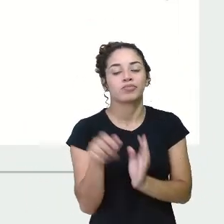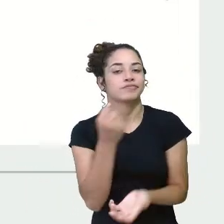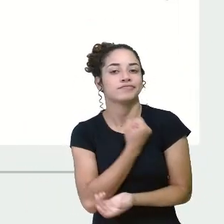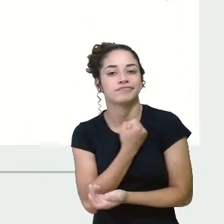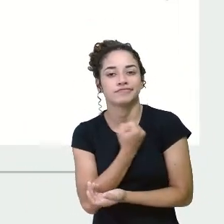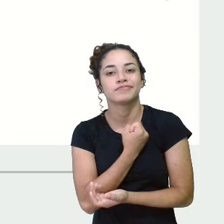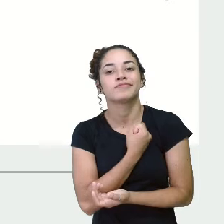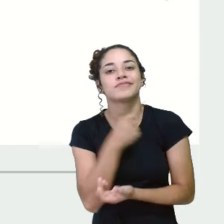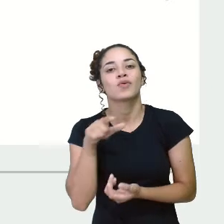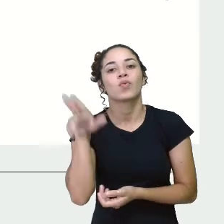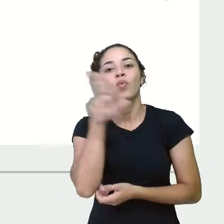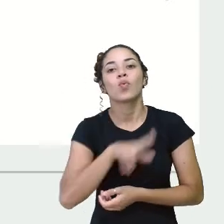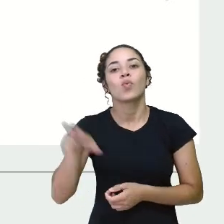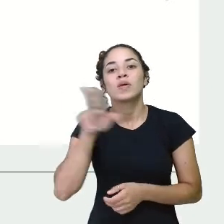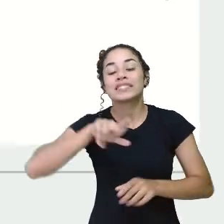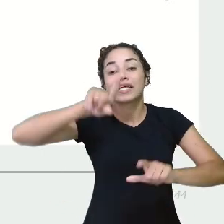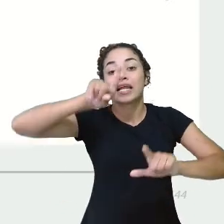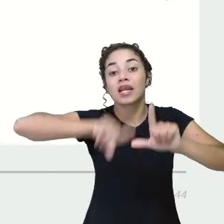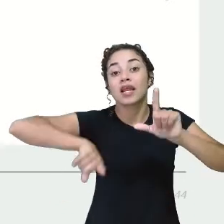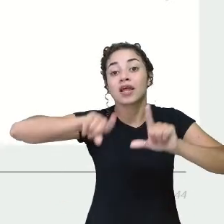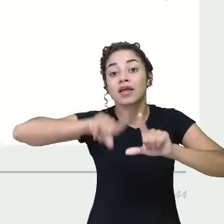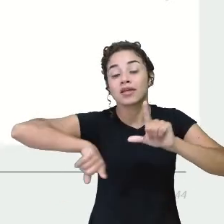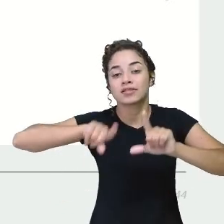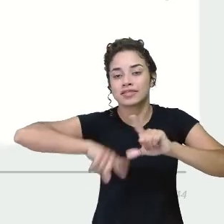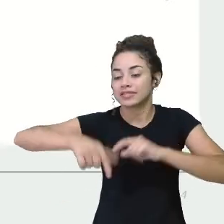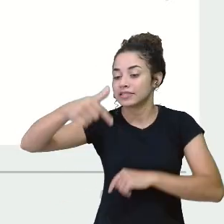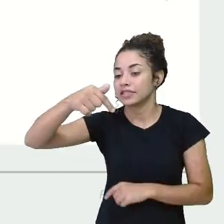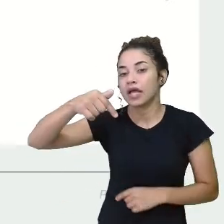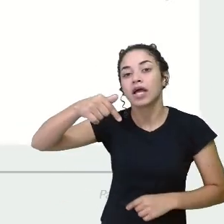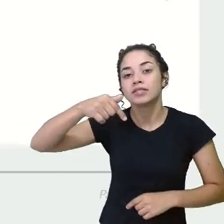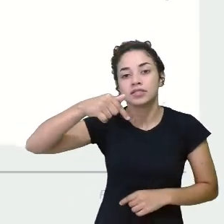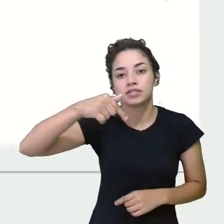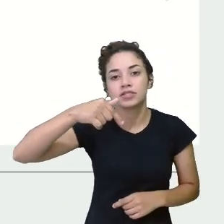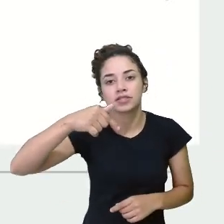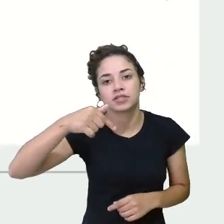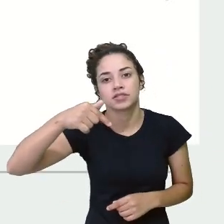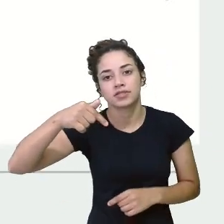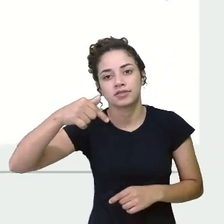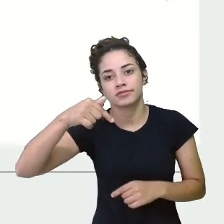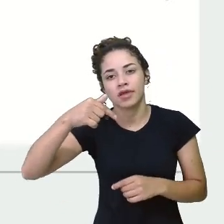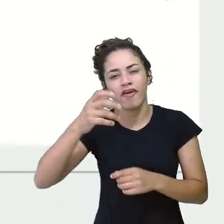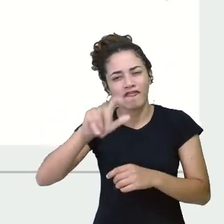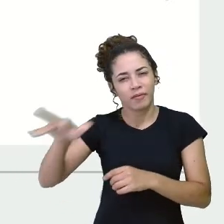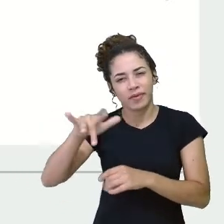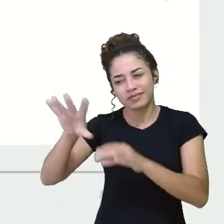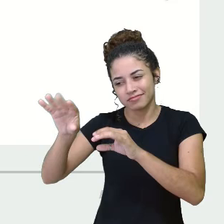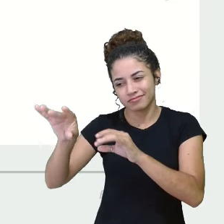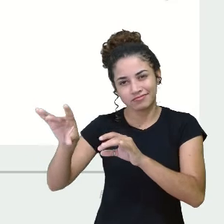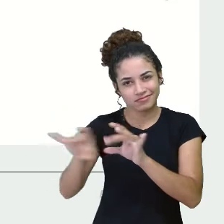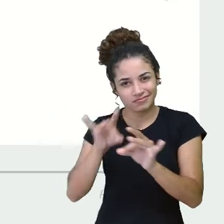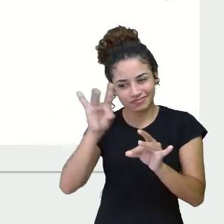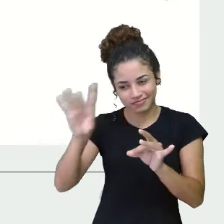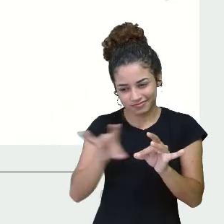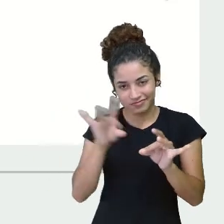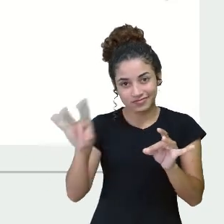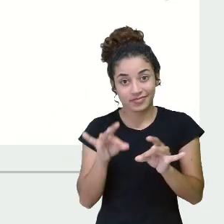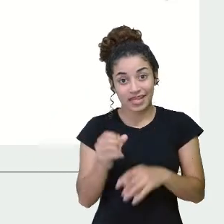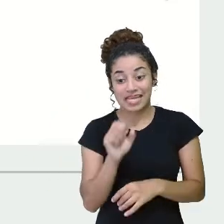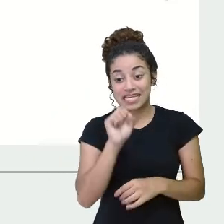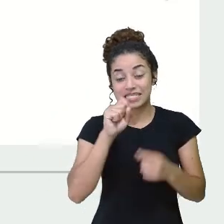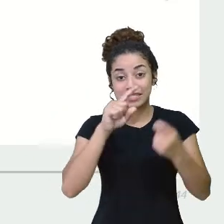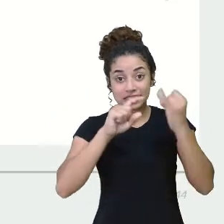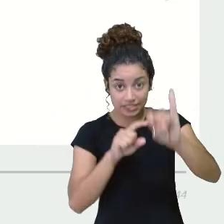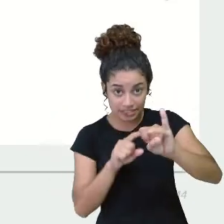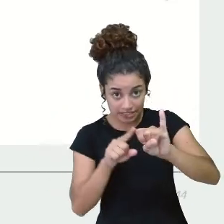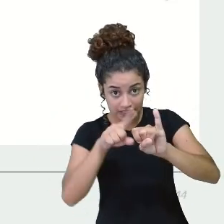algarismos, usavam essas 7 letras do alfabeto. O I valia 1, como havia